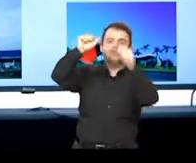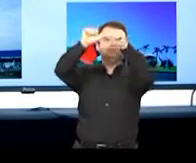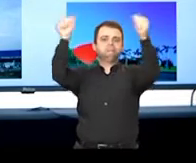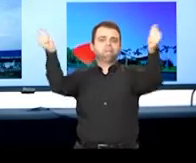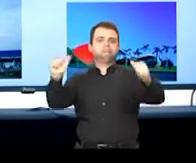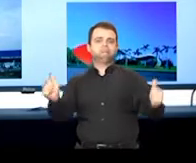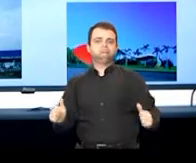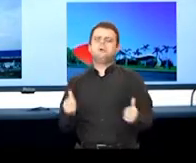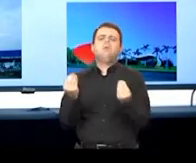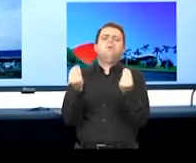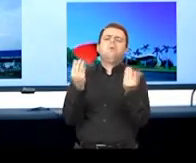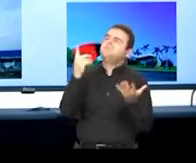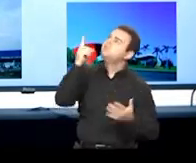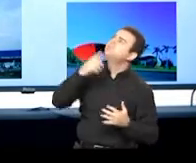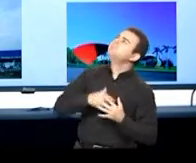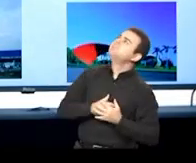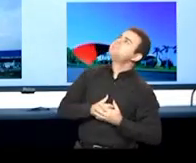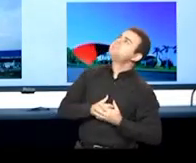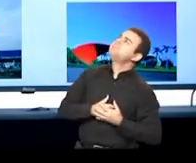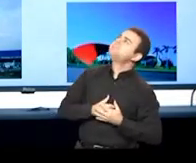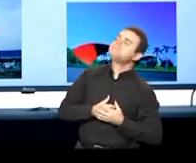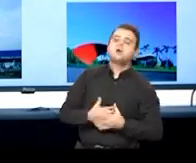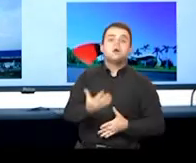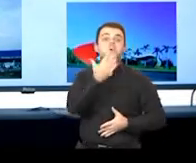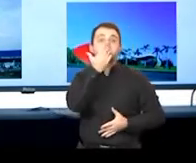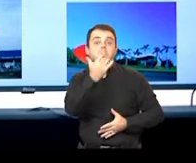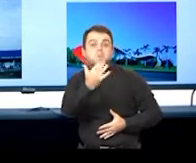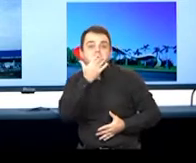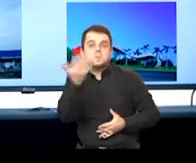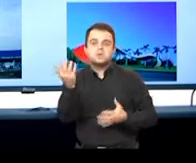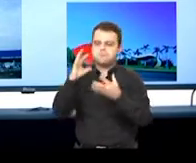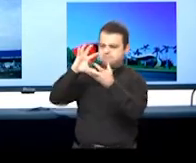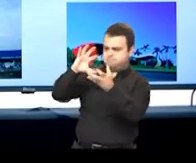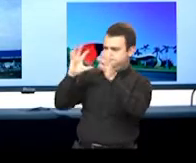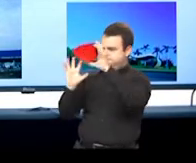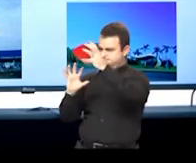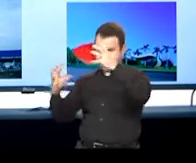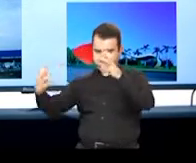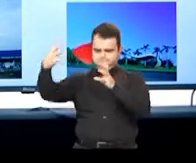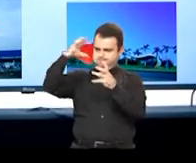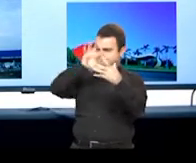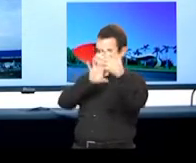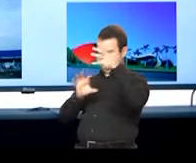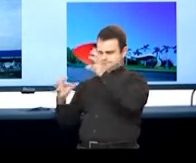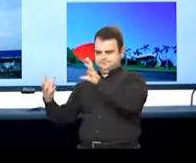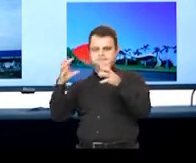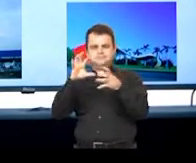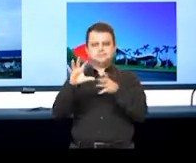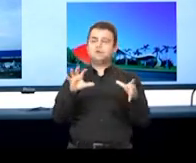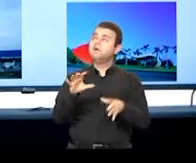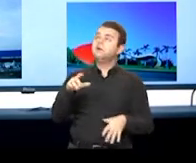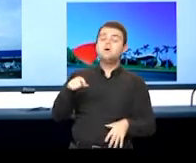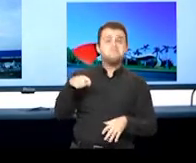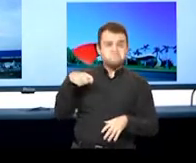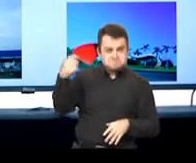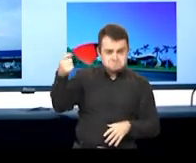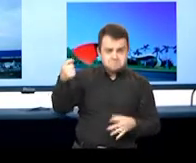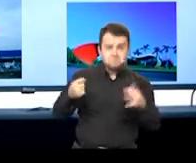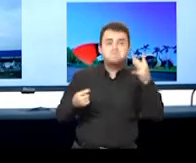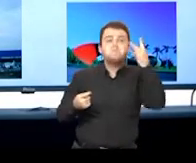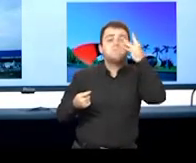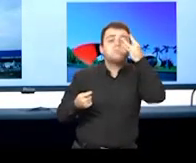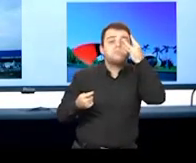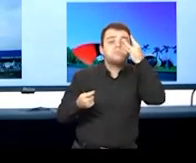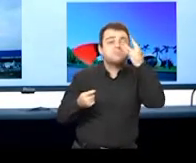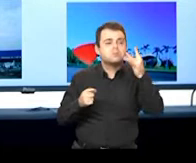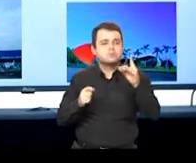monumentais, ela está explorando absolutamente a relação da cor e da forma, mas em nenhum momento ela está